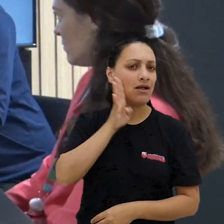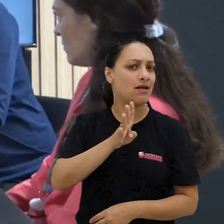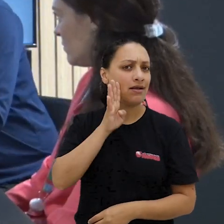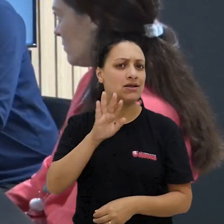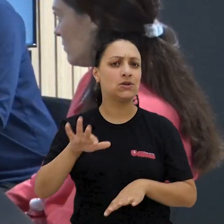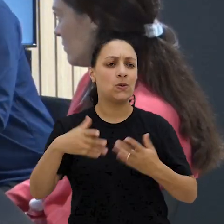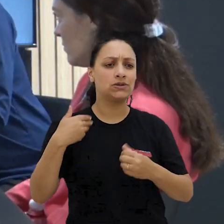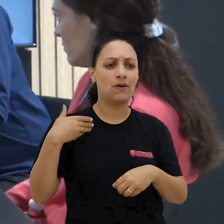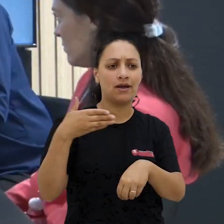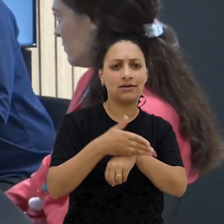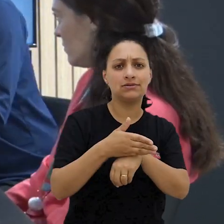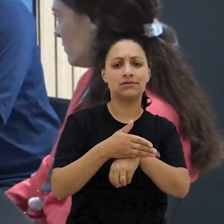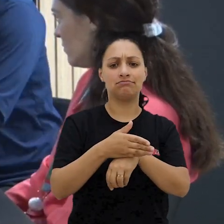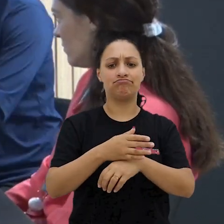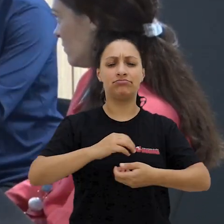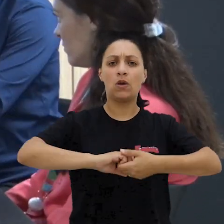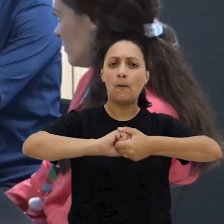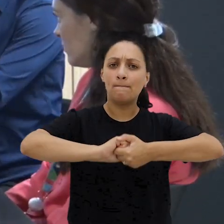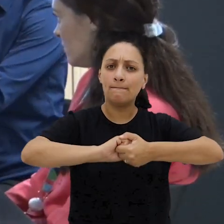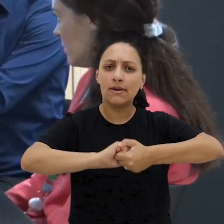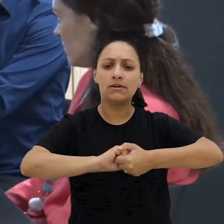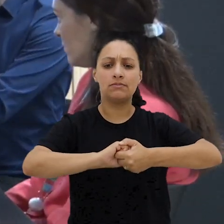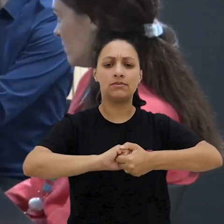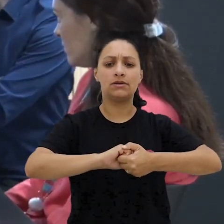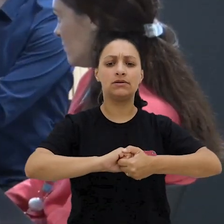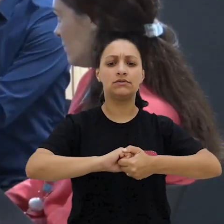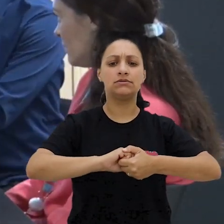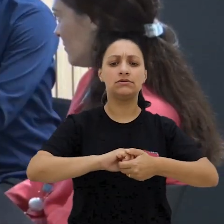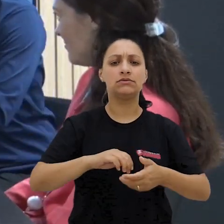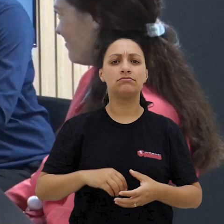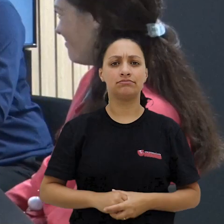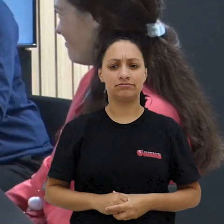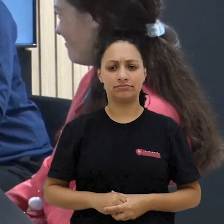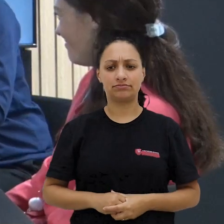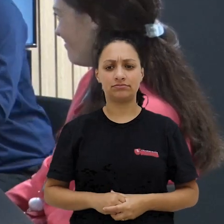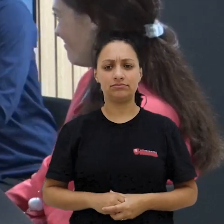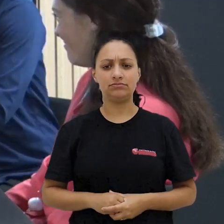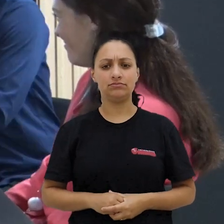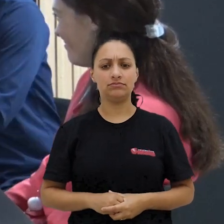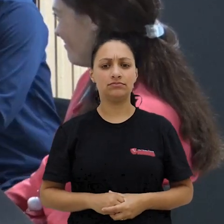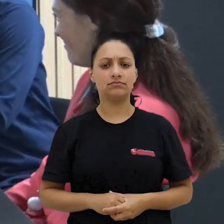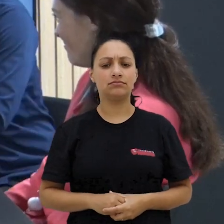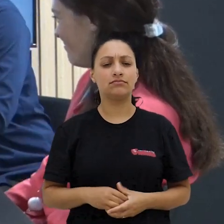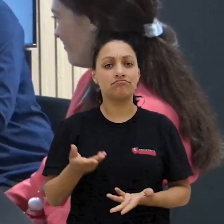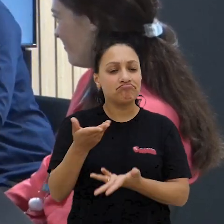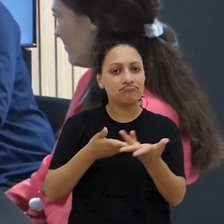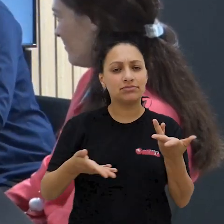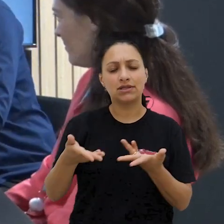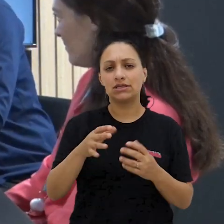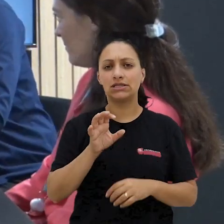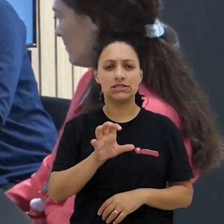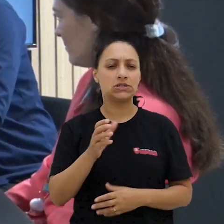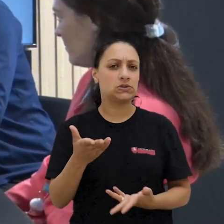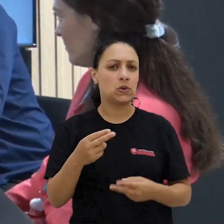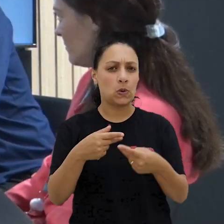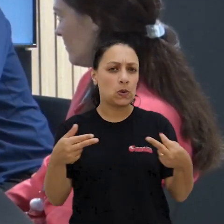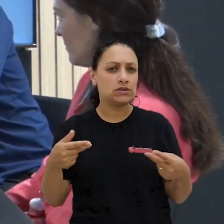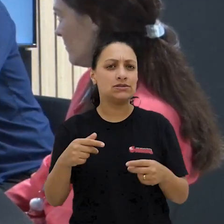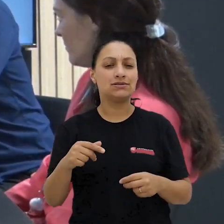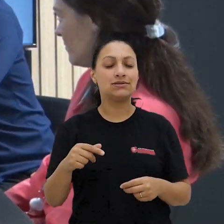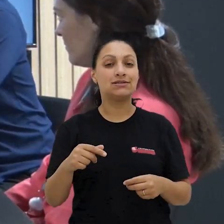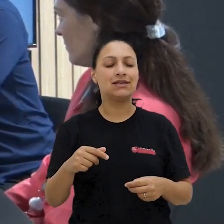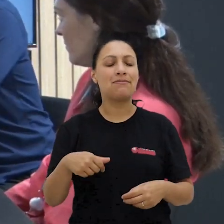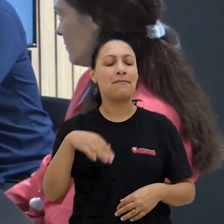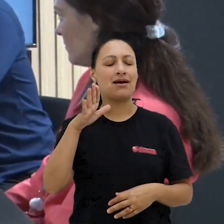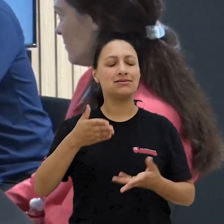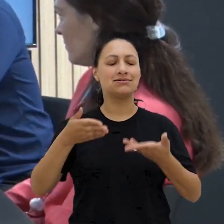tu entra dentro te cumprimentam, né? Por exemplo, eu tenho uma cachorrinha, né? Que tá aqui, toda hora tá aqui, de repente. Então, isso são coisas que deixam